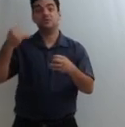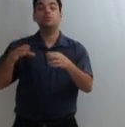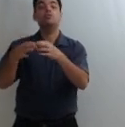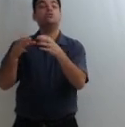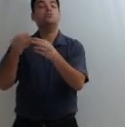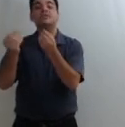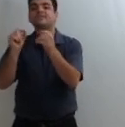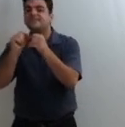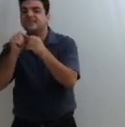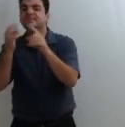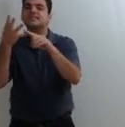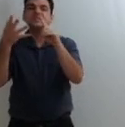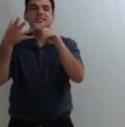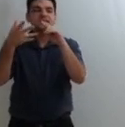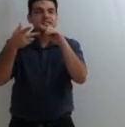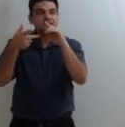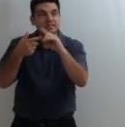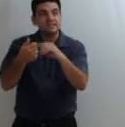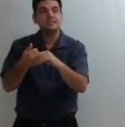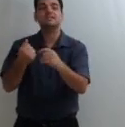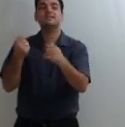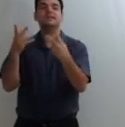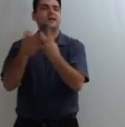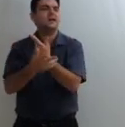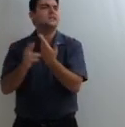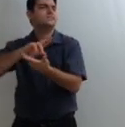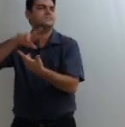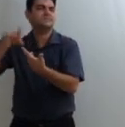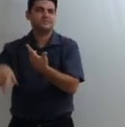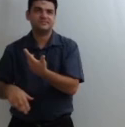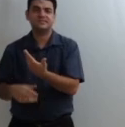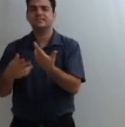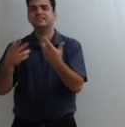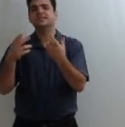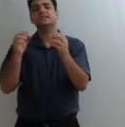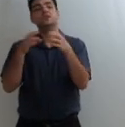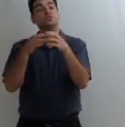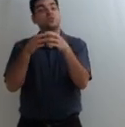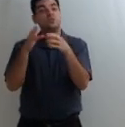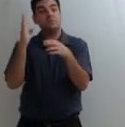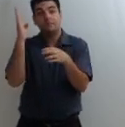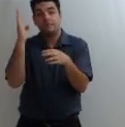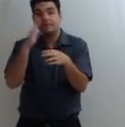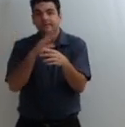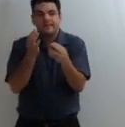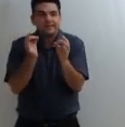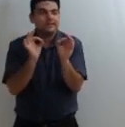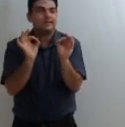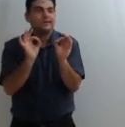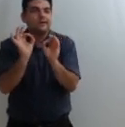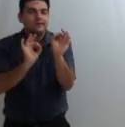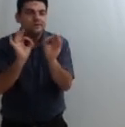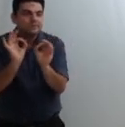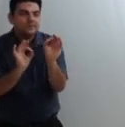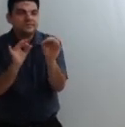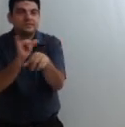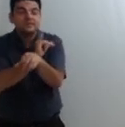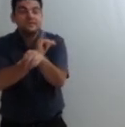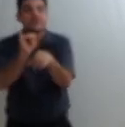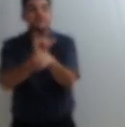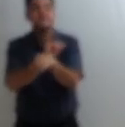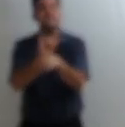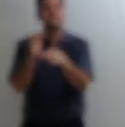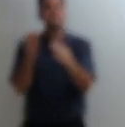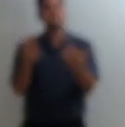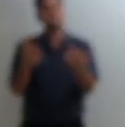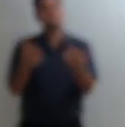de contrafação de defensivos agrícolas, supostamente perpetrada pela organização na qual, no entender da acusação, o paciente é